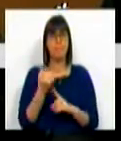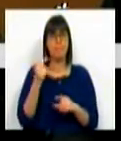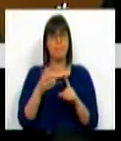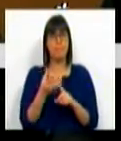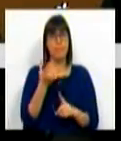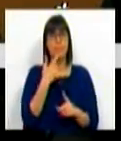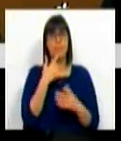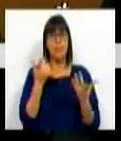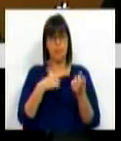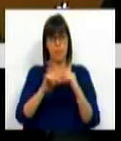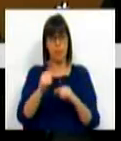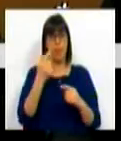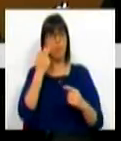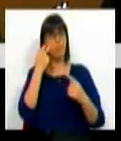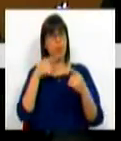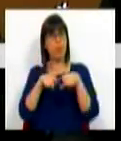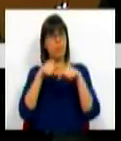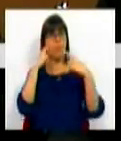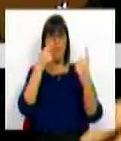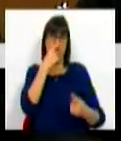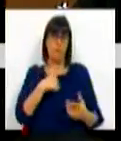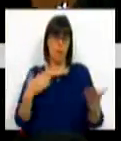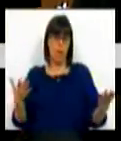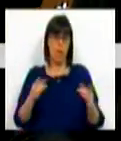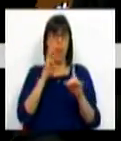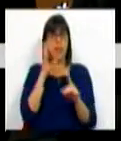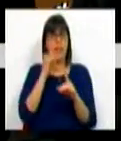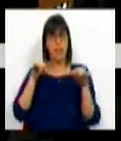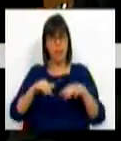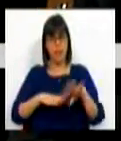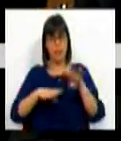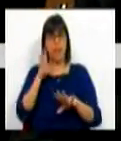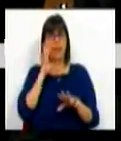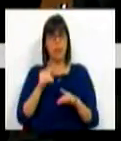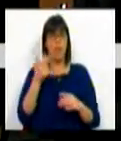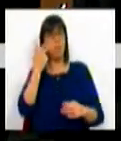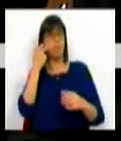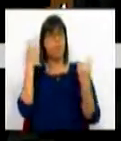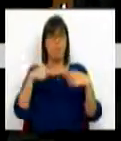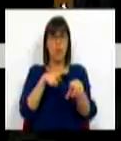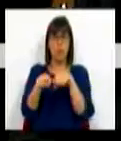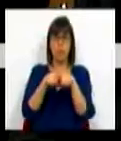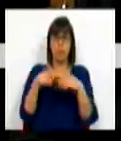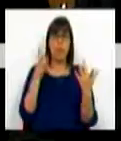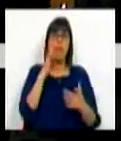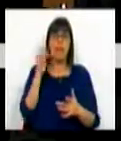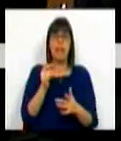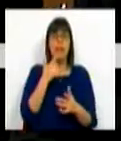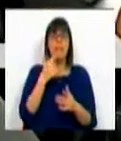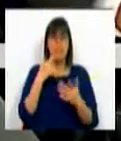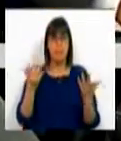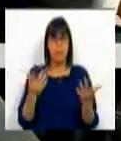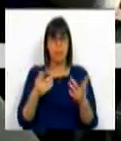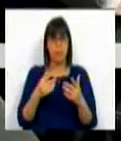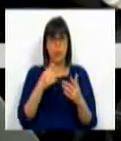vão conseguindo perceber que o vosso número político, na verdade, falhou. Porque foi isso que tentaram vir aqui fazer. Um número político, no sentido de tentar perceber, através